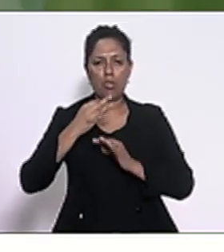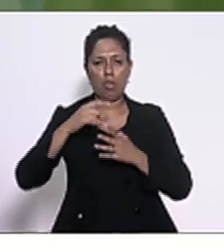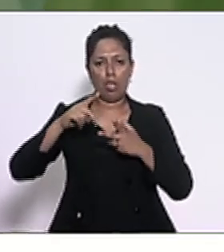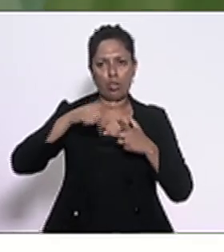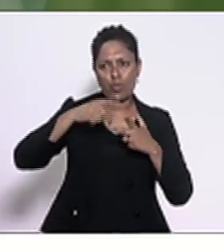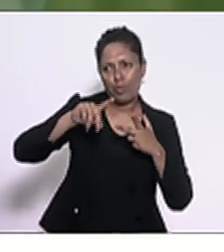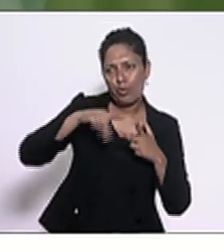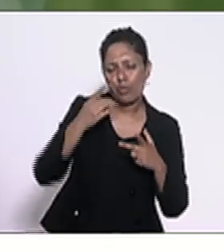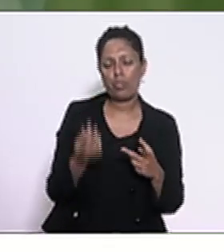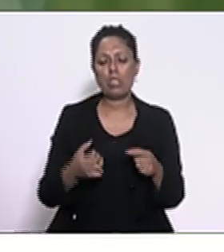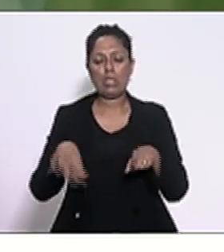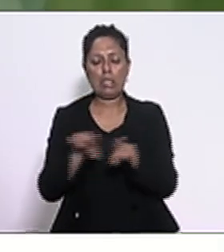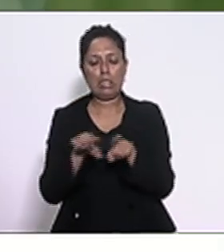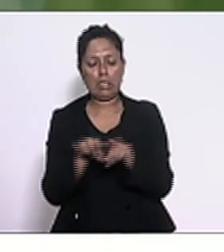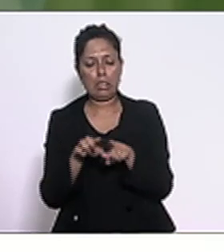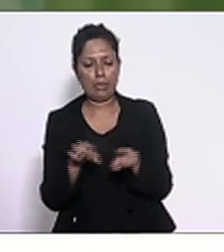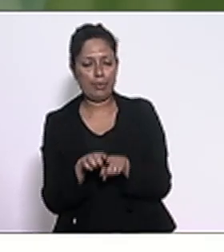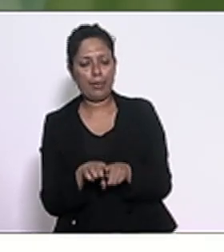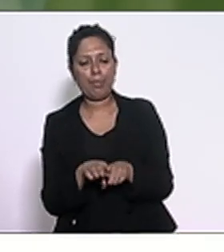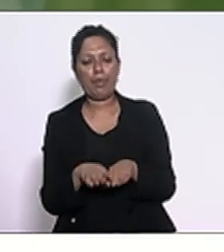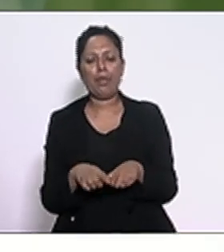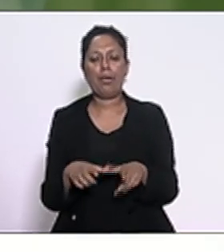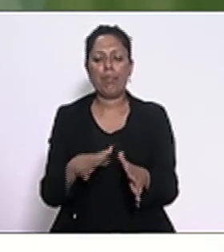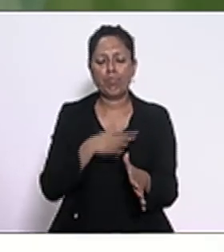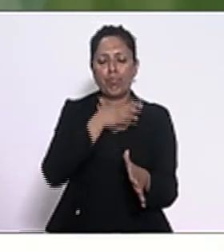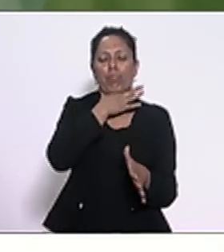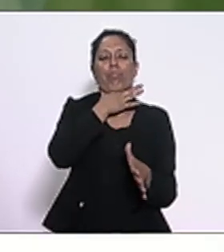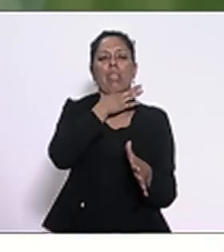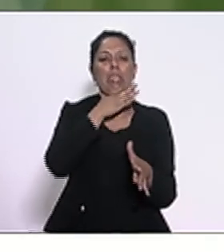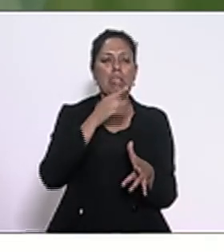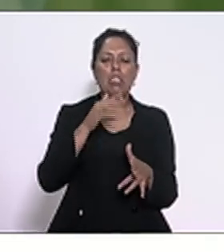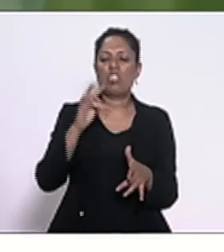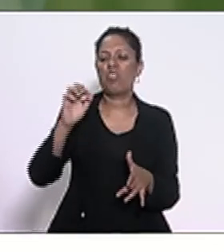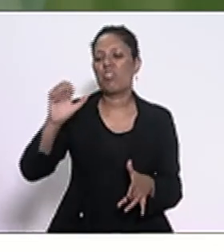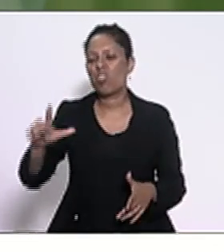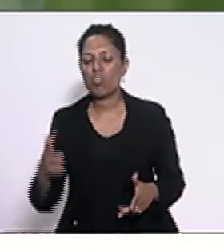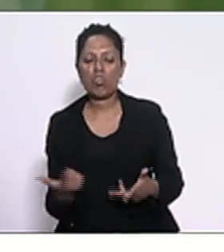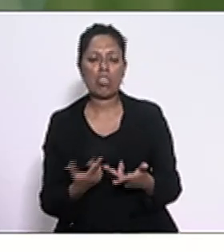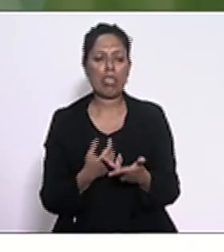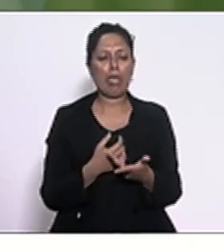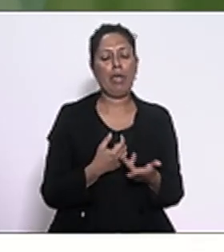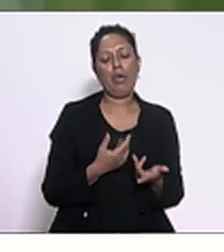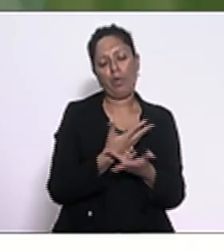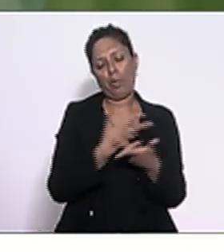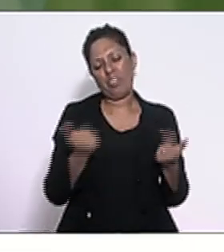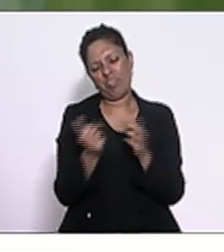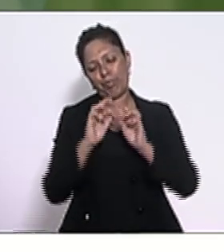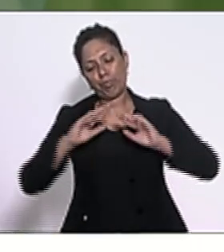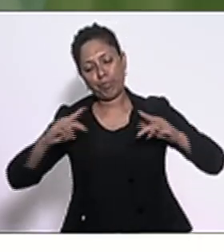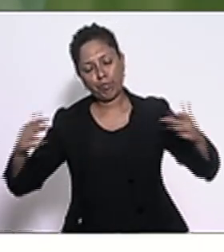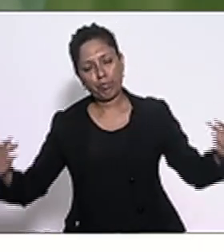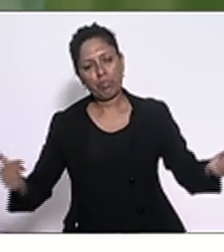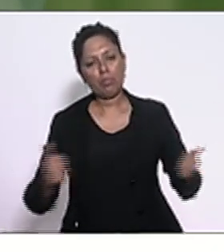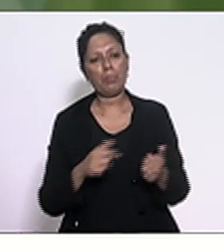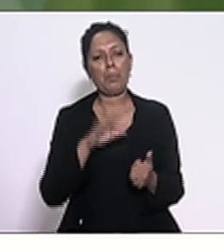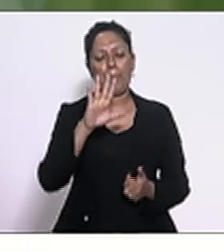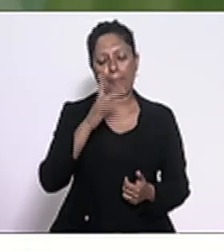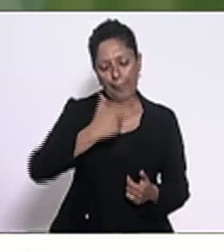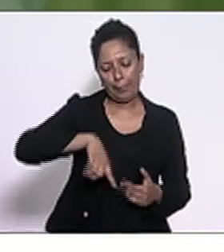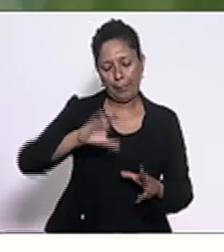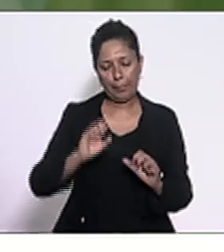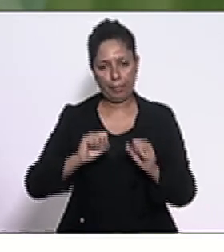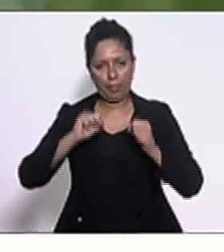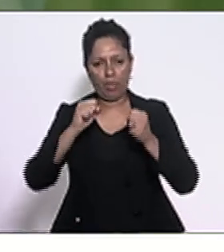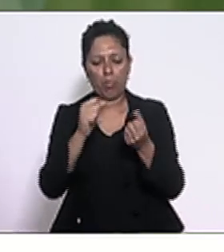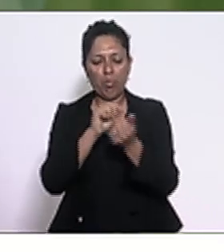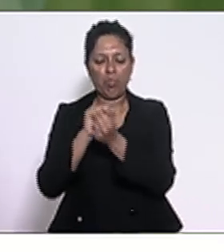fiscal, que impede, enfim, realização de concurso, aumento de despesa, etc. Mas estamos tratando isso, né,